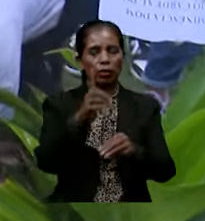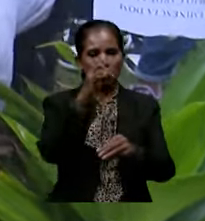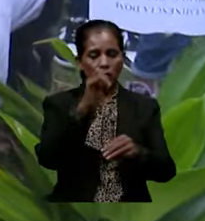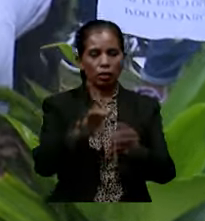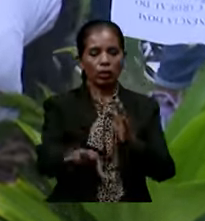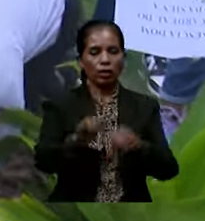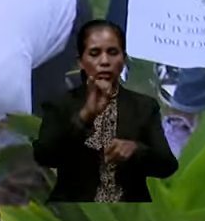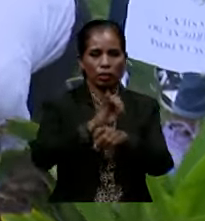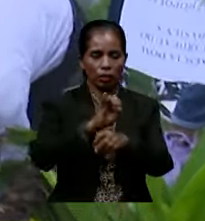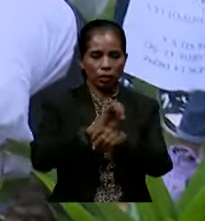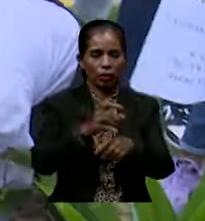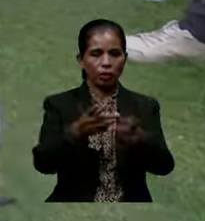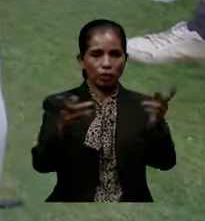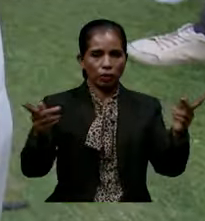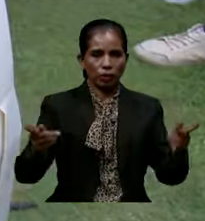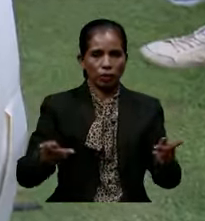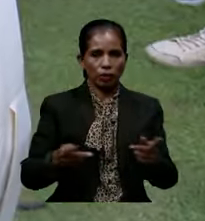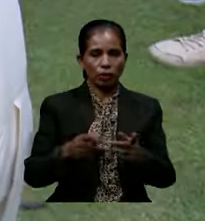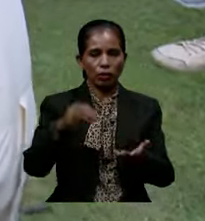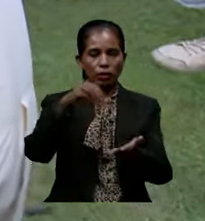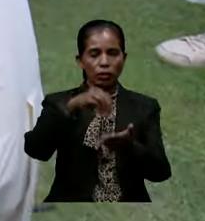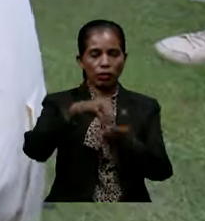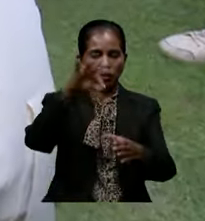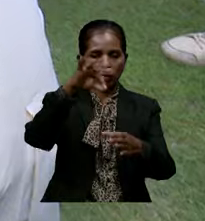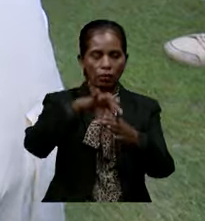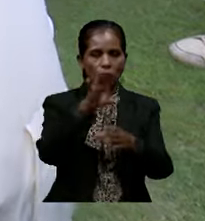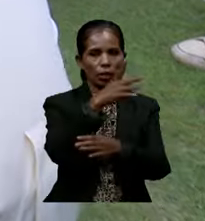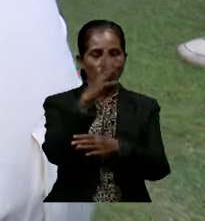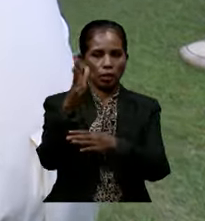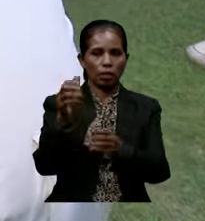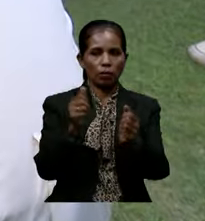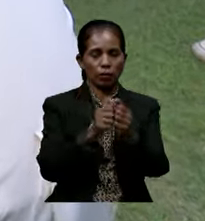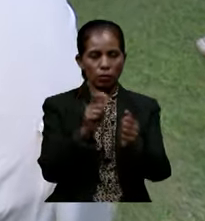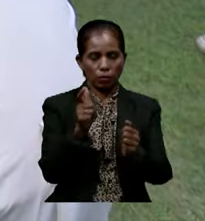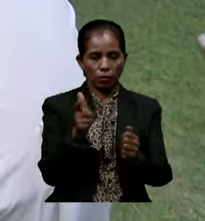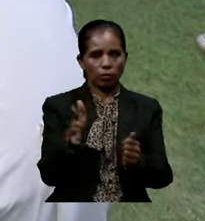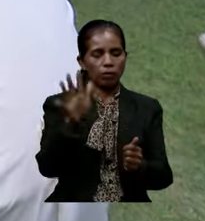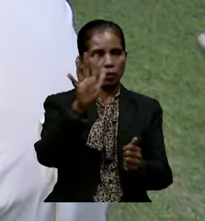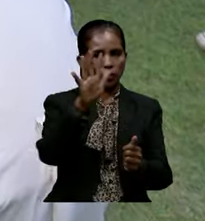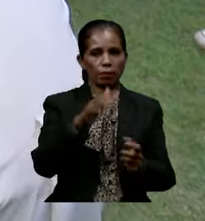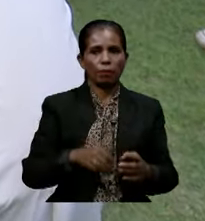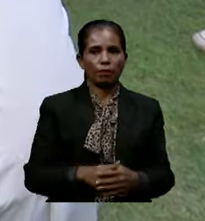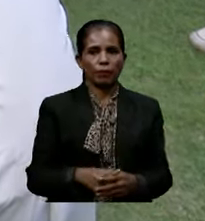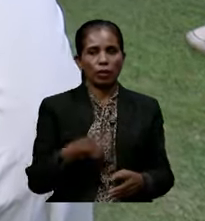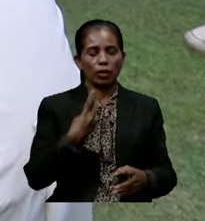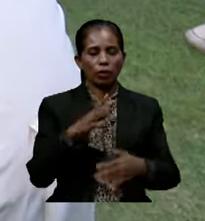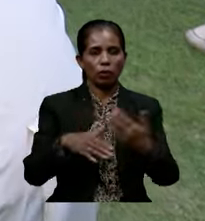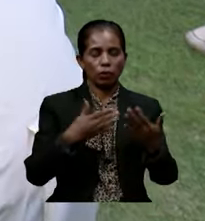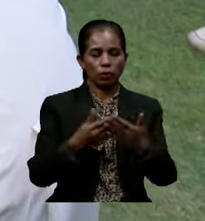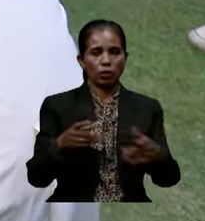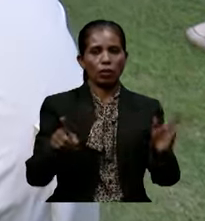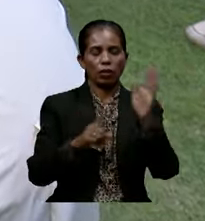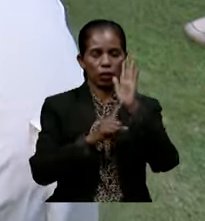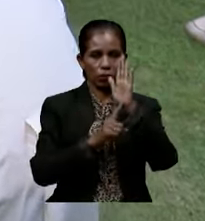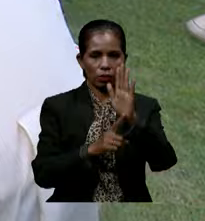Nibihili Igreja Catedral, Saifatin, Balançamento Kudai Kamili, Juan Ronoreson Lima. Ato Itahoto tem ser